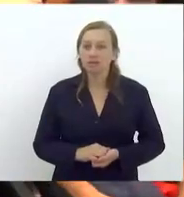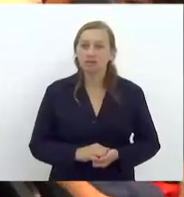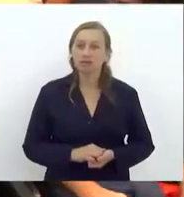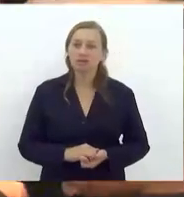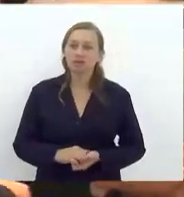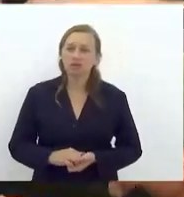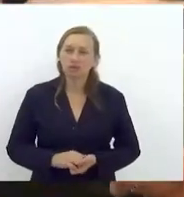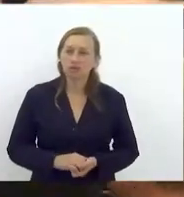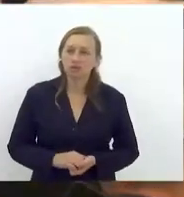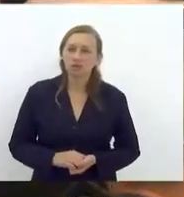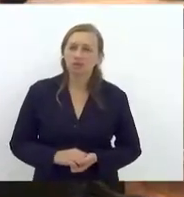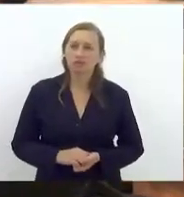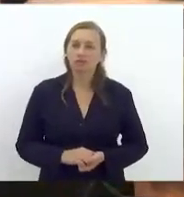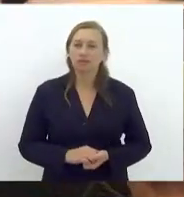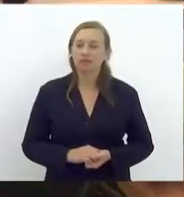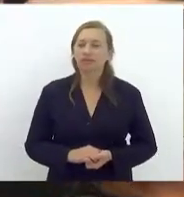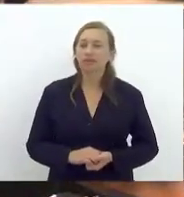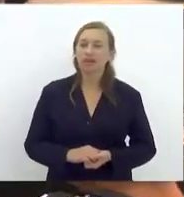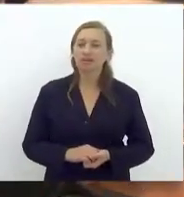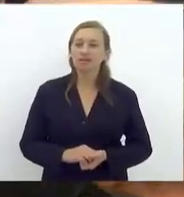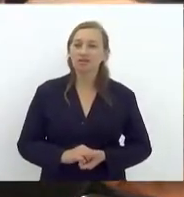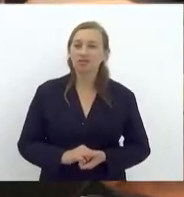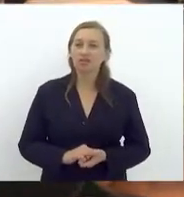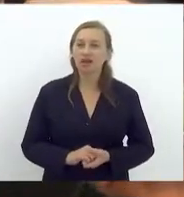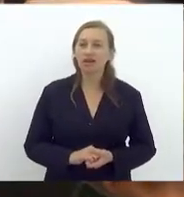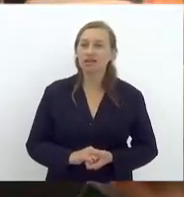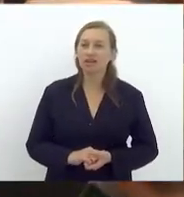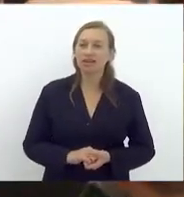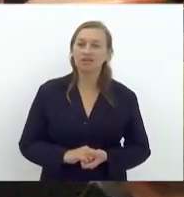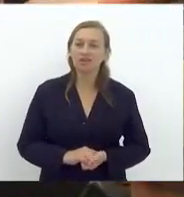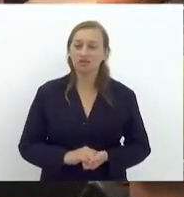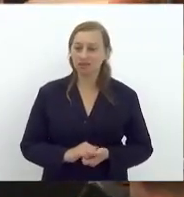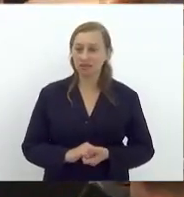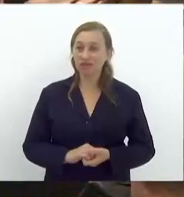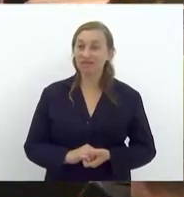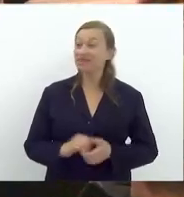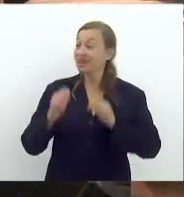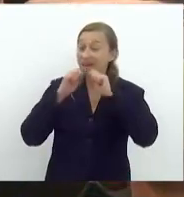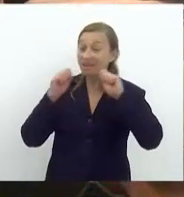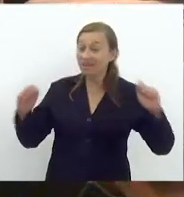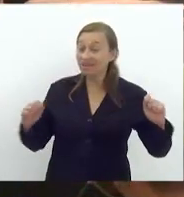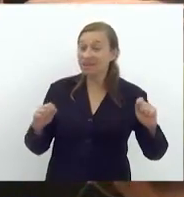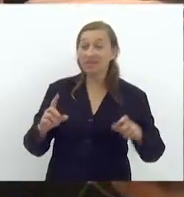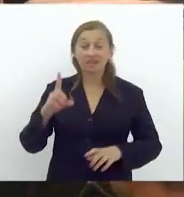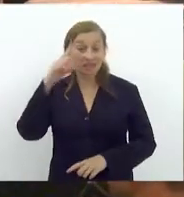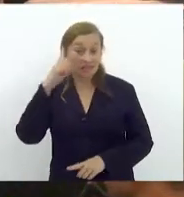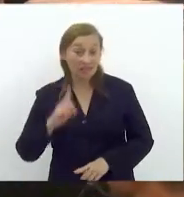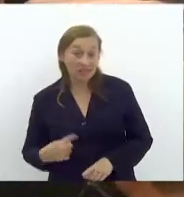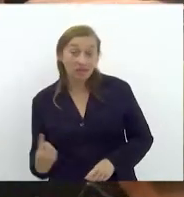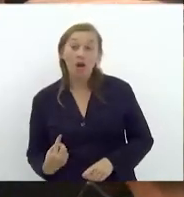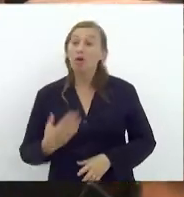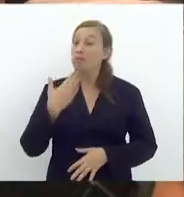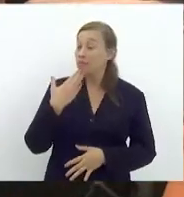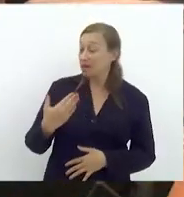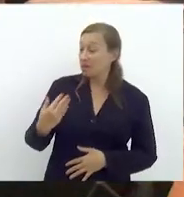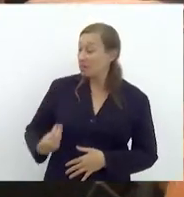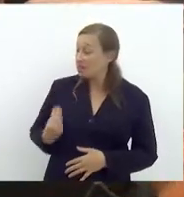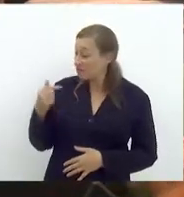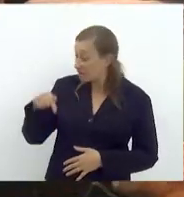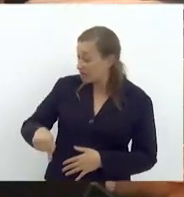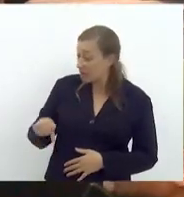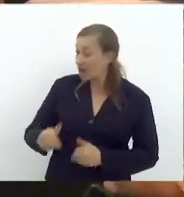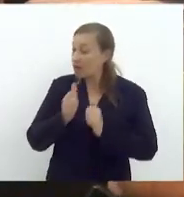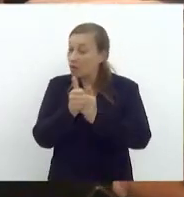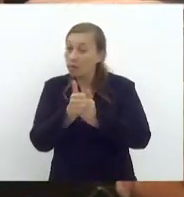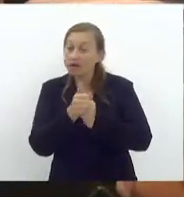tá lindo isso aqui hein família vamos que vamos a assessoria da danibal me pediu para avisar que também tá aqui tá